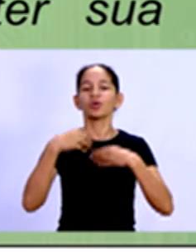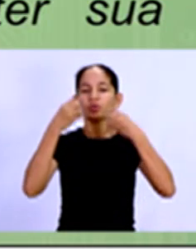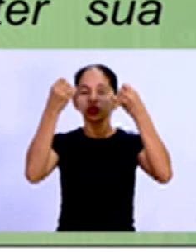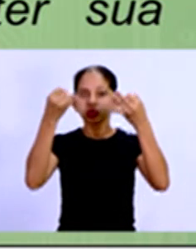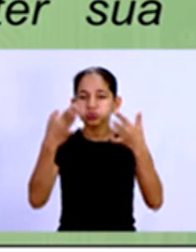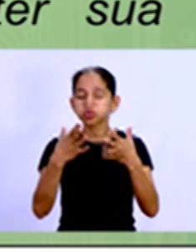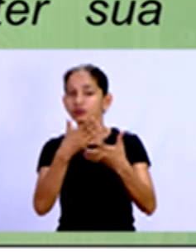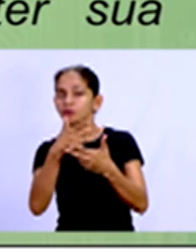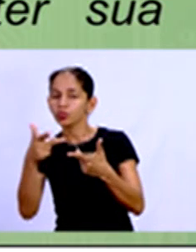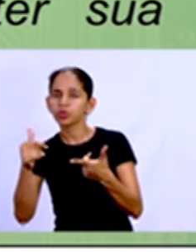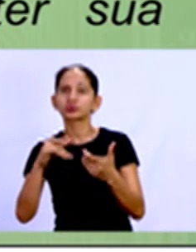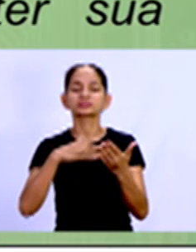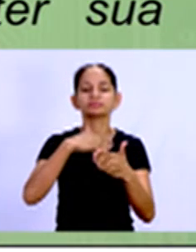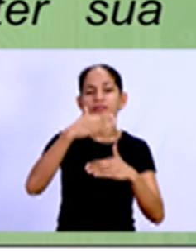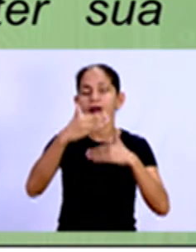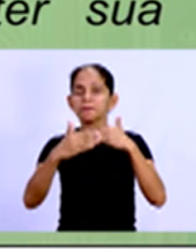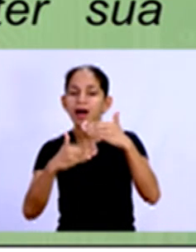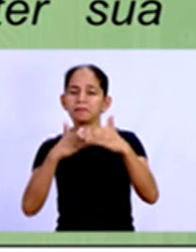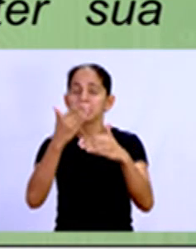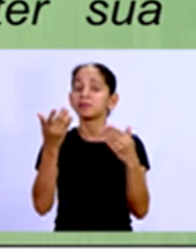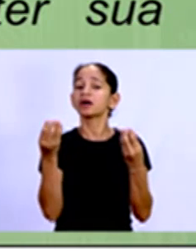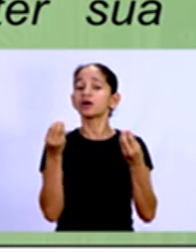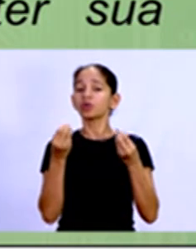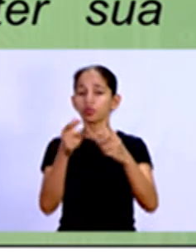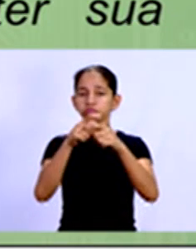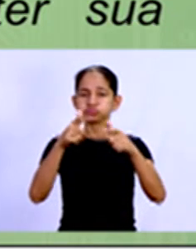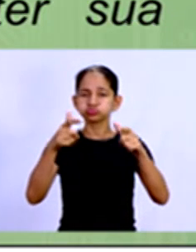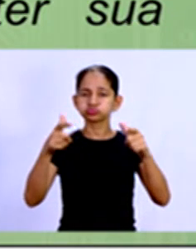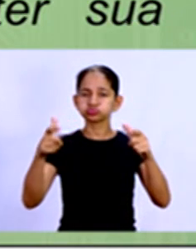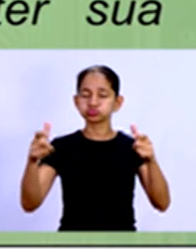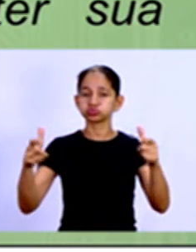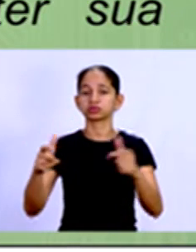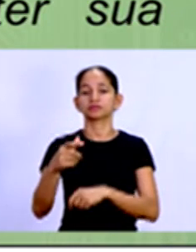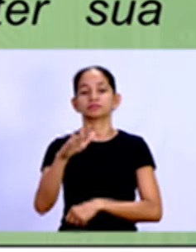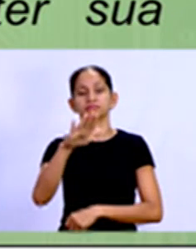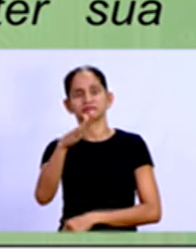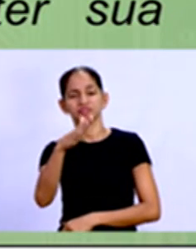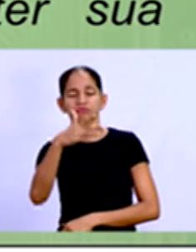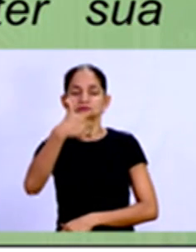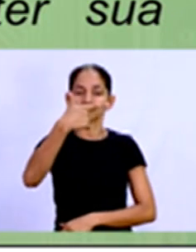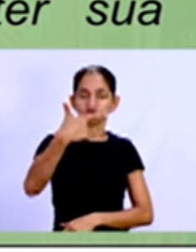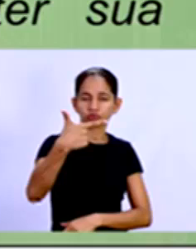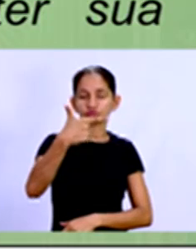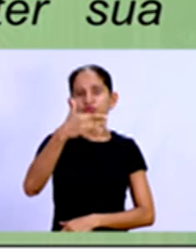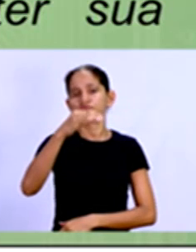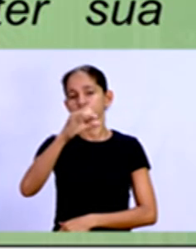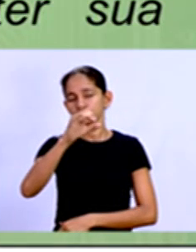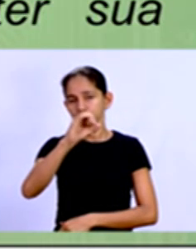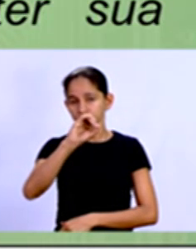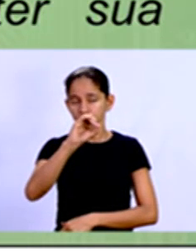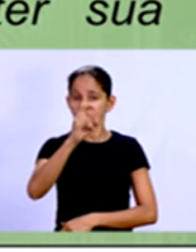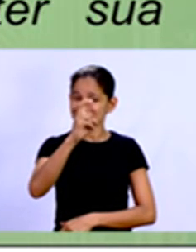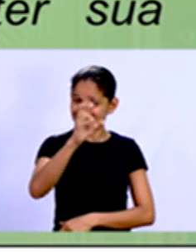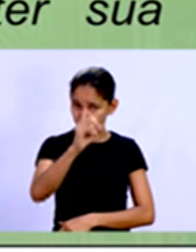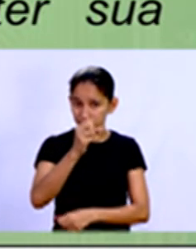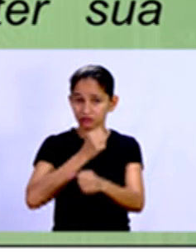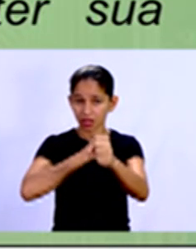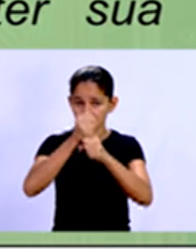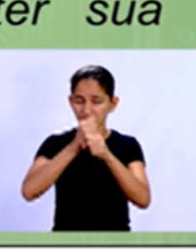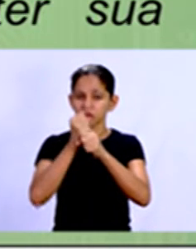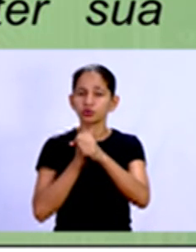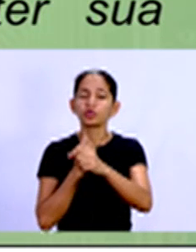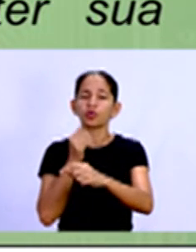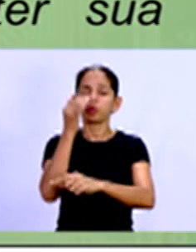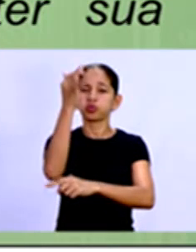atuais tendências demográficas, em 2050 o Brasil ele contará com,